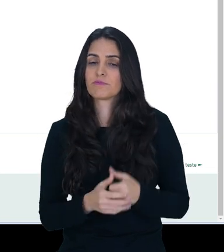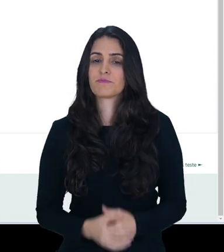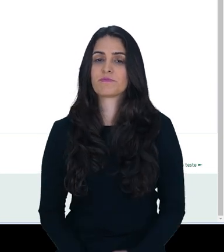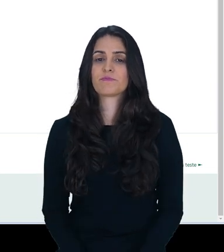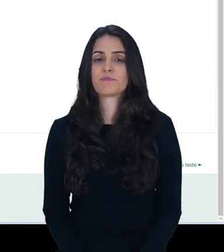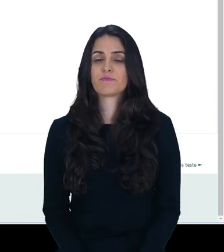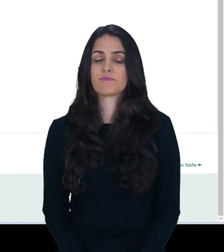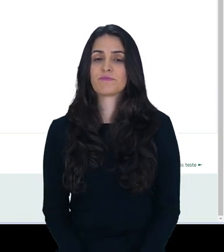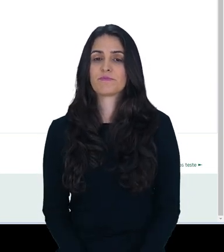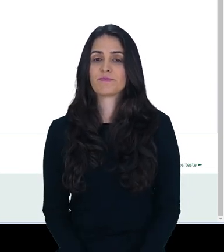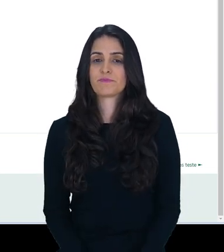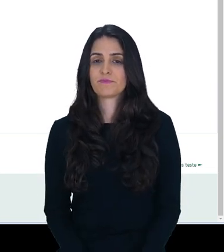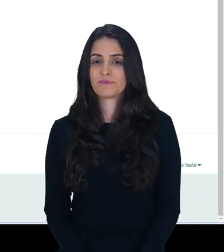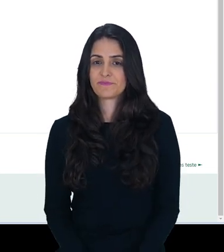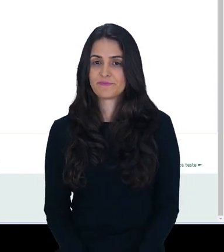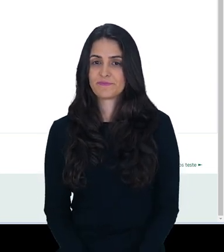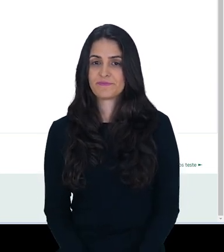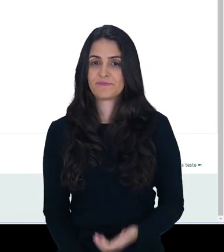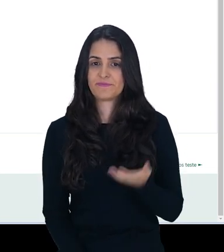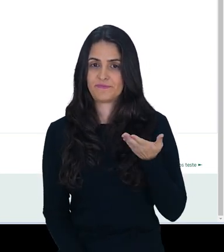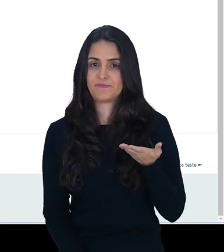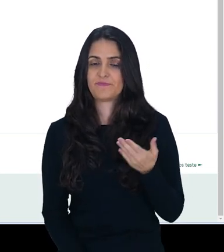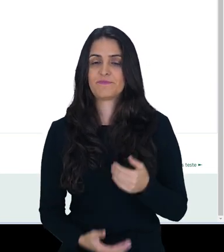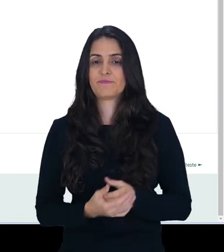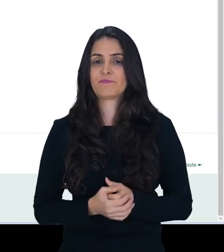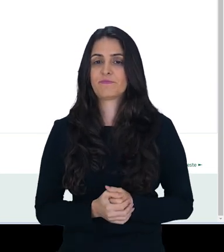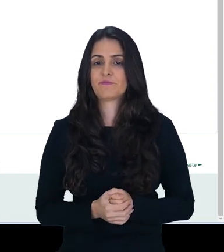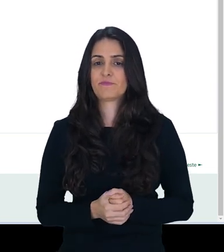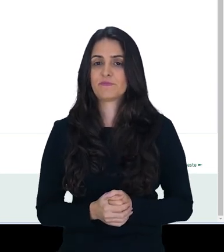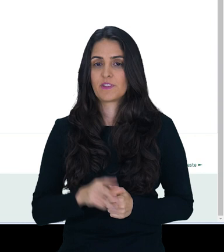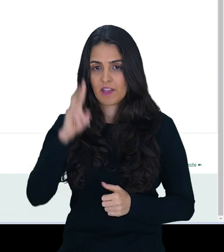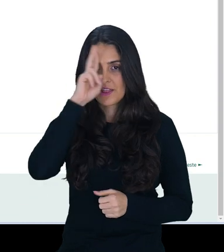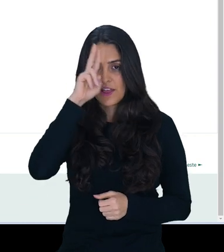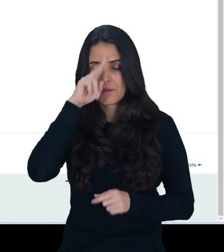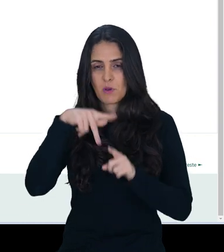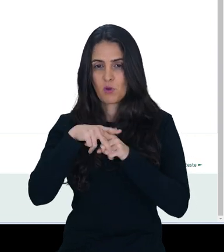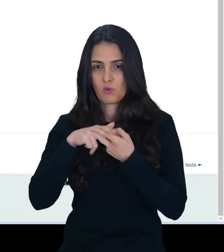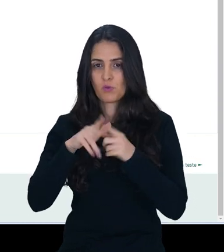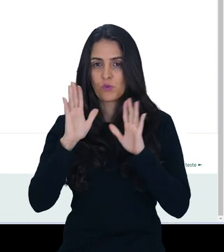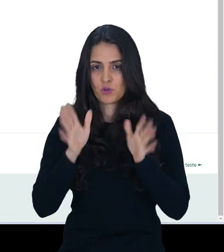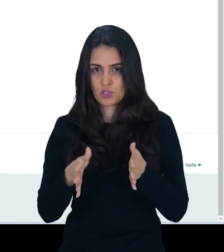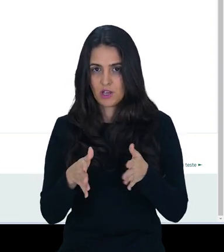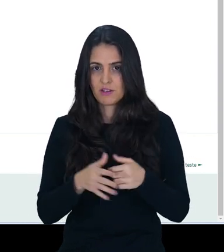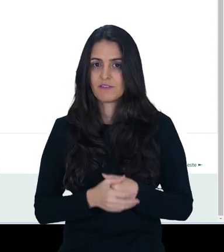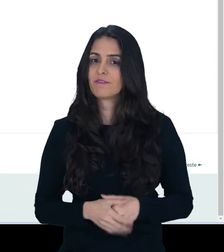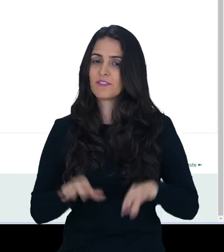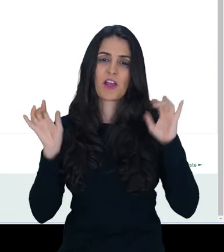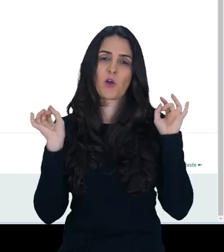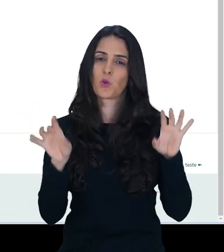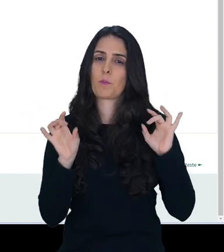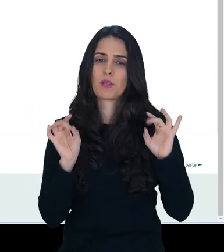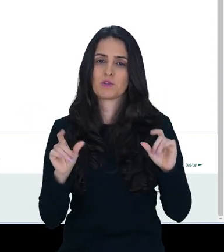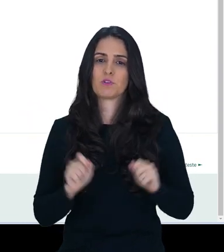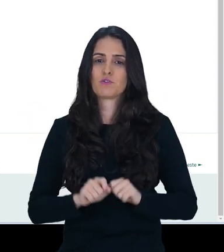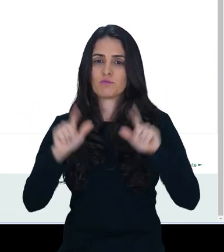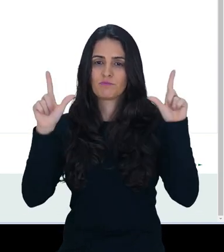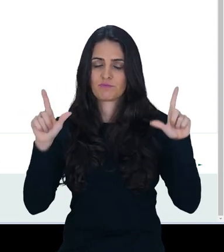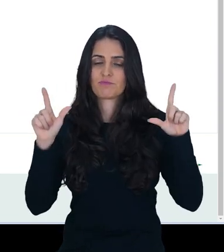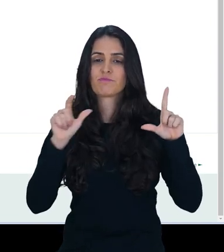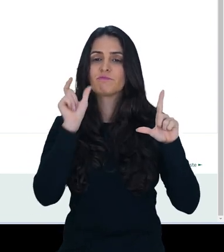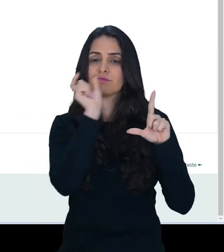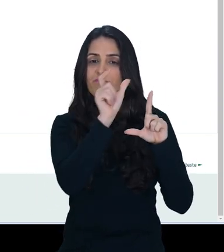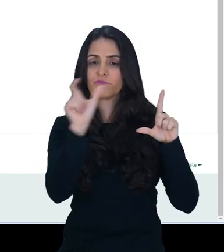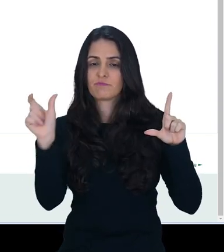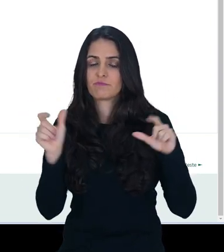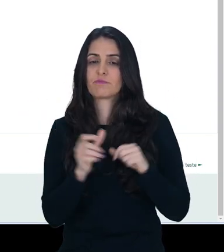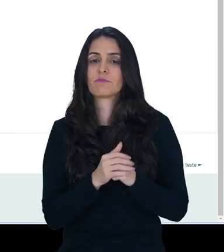vamos lá eu tenho aqui os campos que são aqueles que nós já configuramos eles vão aparecer automaticamente e aqui eu